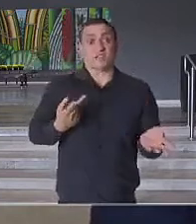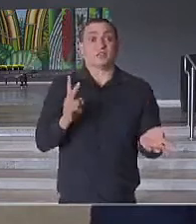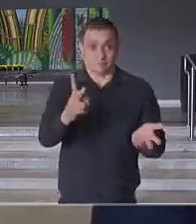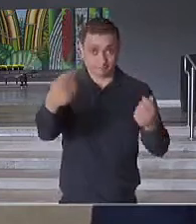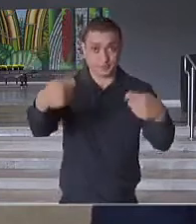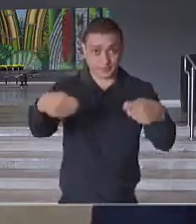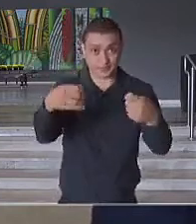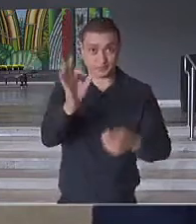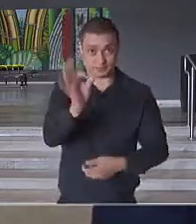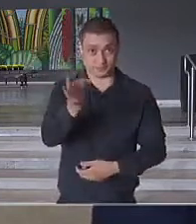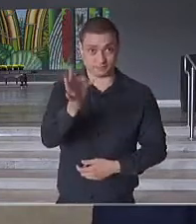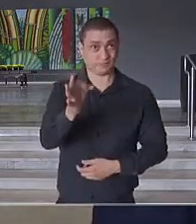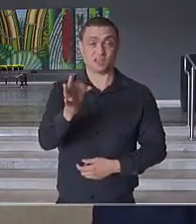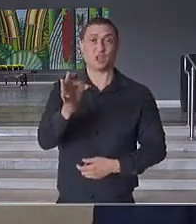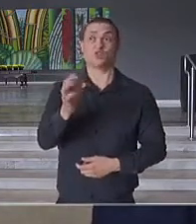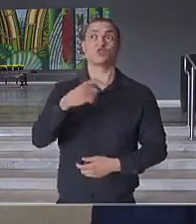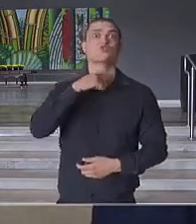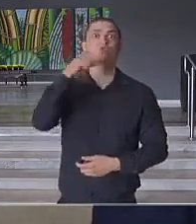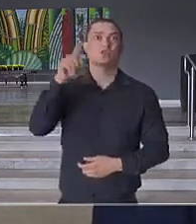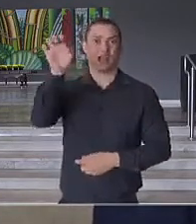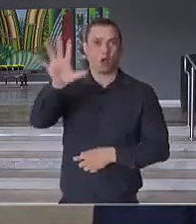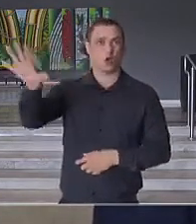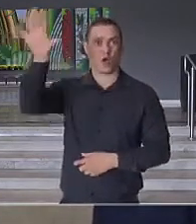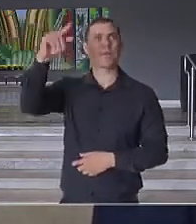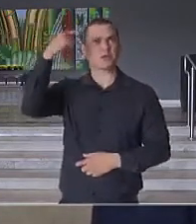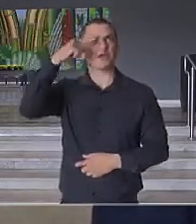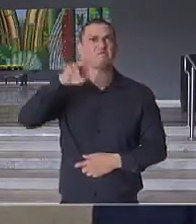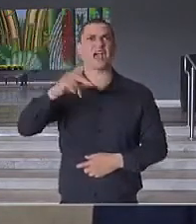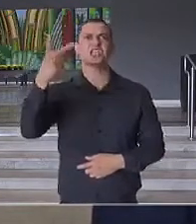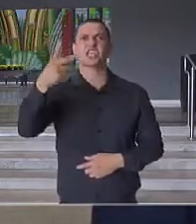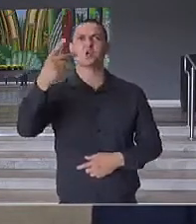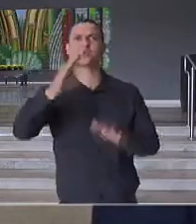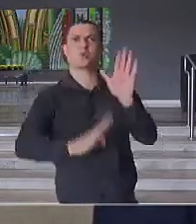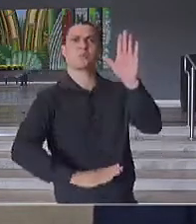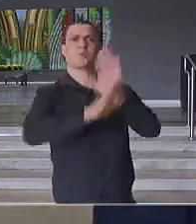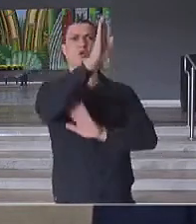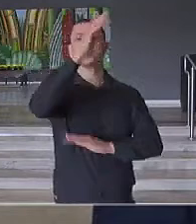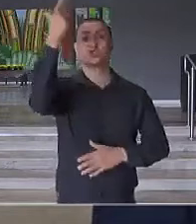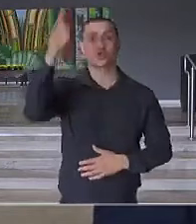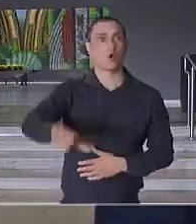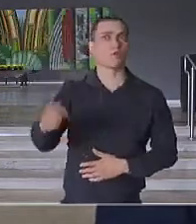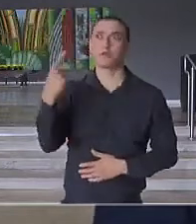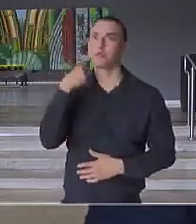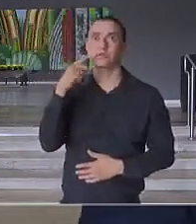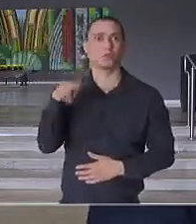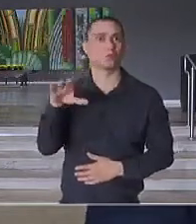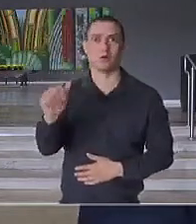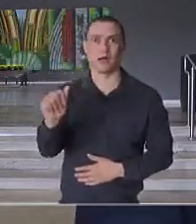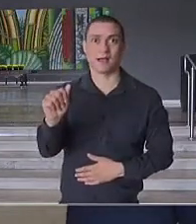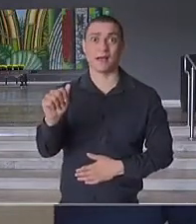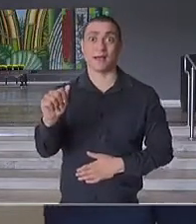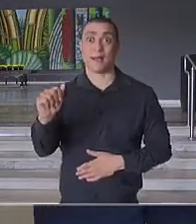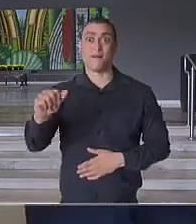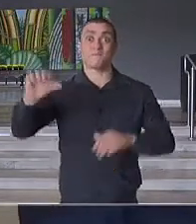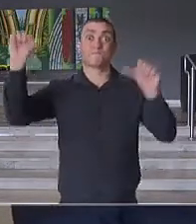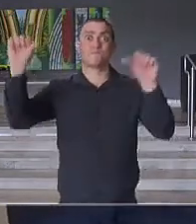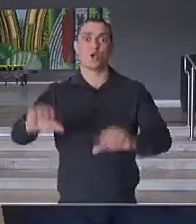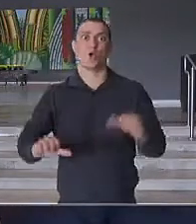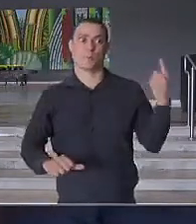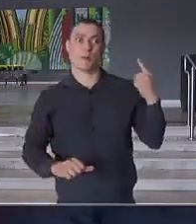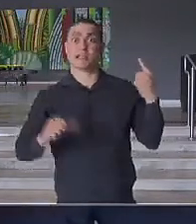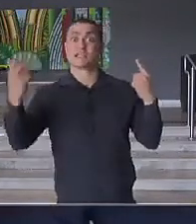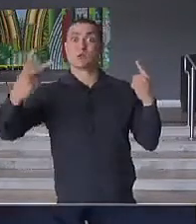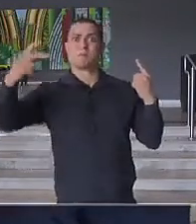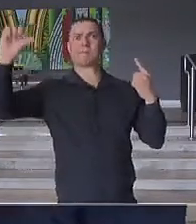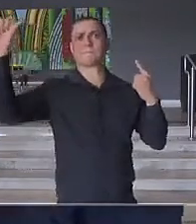atividades. Ninguém na Europa esperava que houvesse um segundo pico mais intenso do que o primeiro pico, uma segunda onda